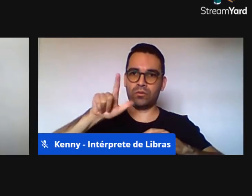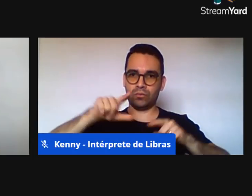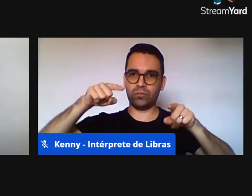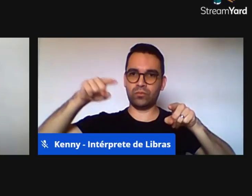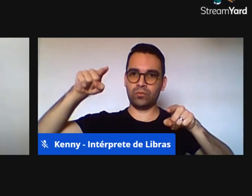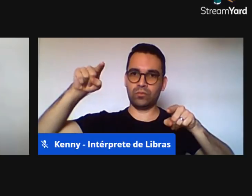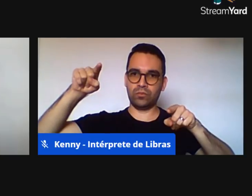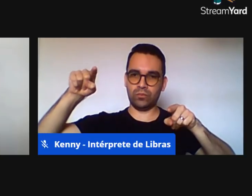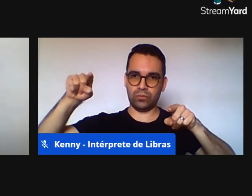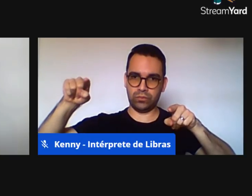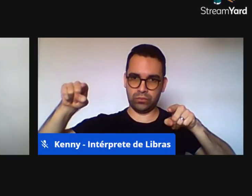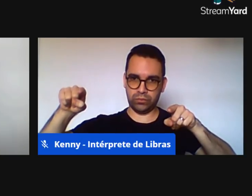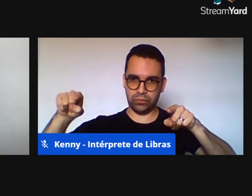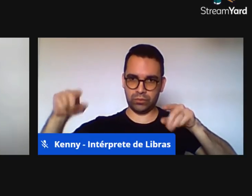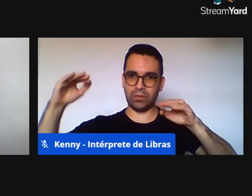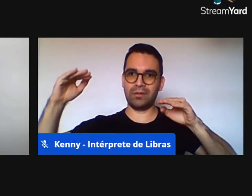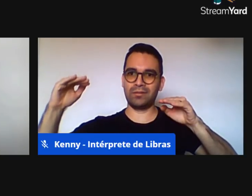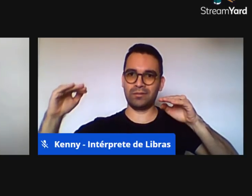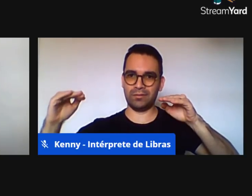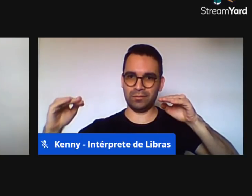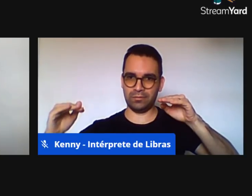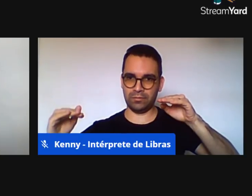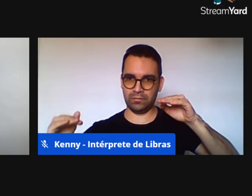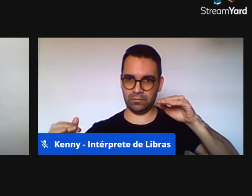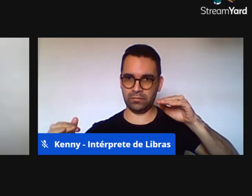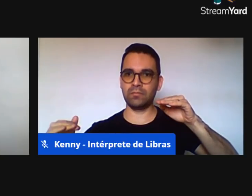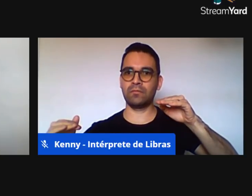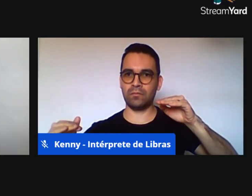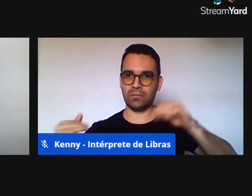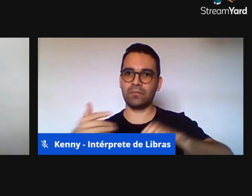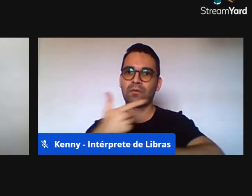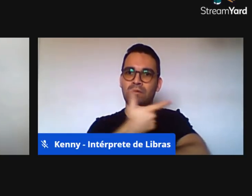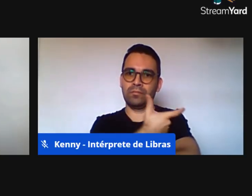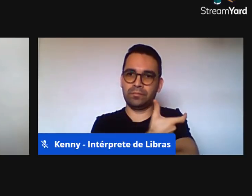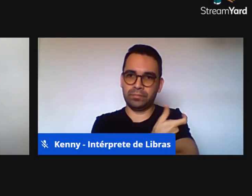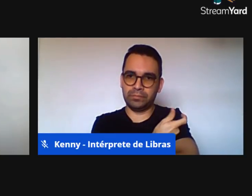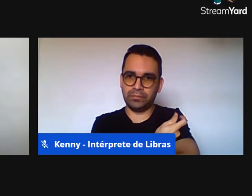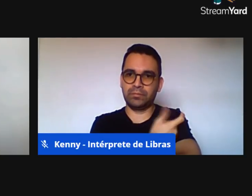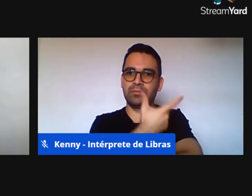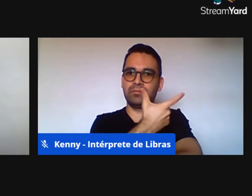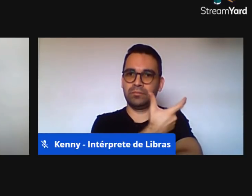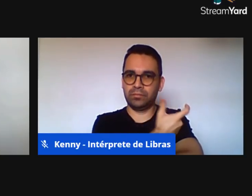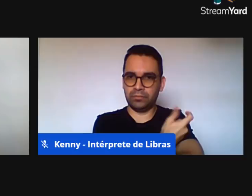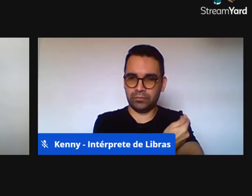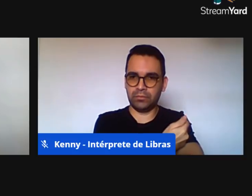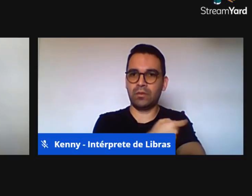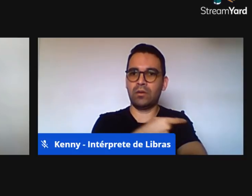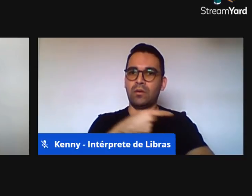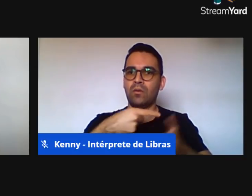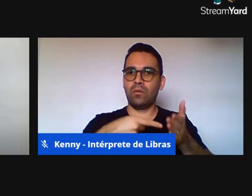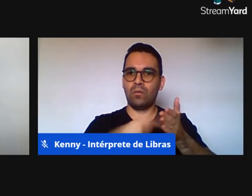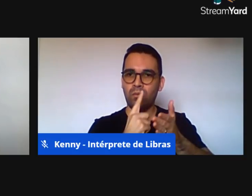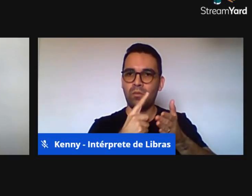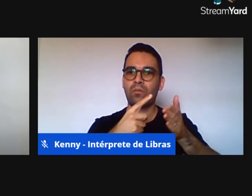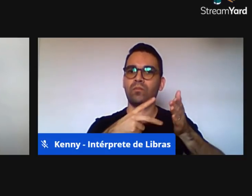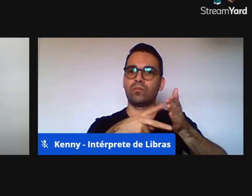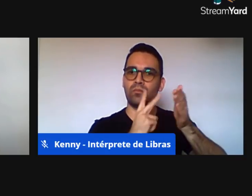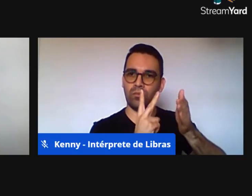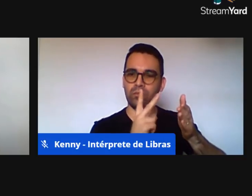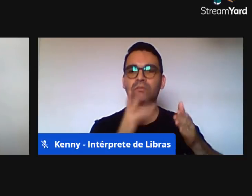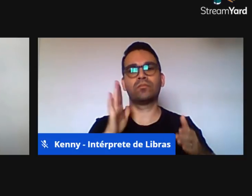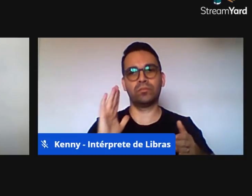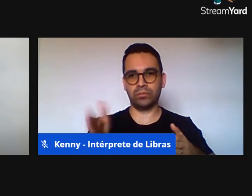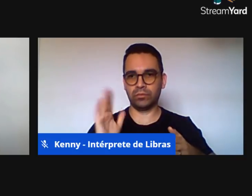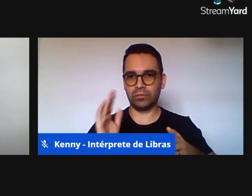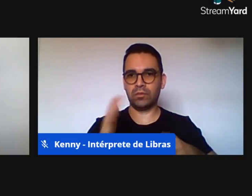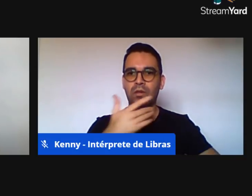por quê? A gente não atingiu a imunidade de rebanho ainda, aquela imunidade de rebanho que eu falei lá no começo, que ela só é alcançada, gente,